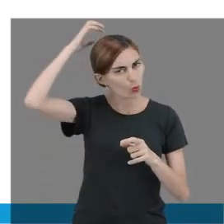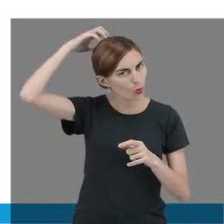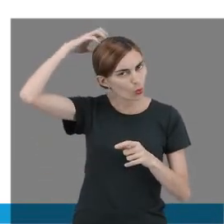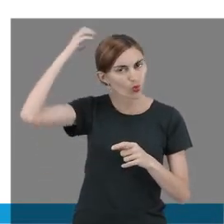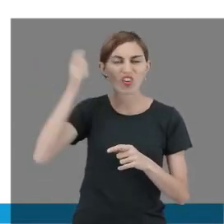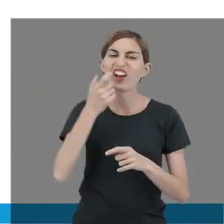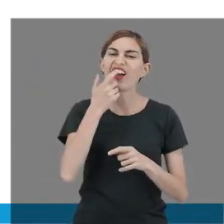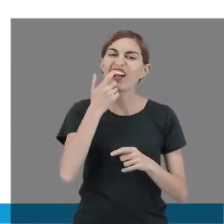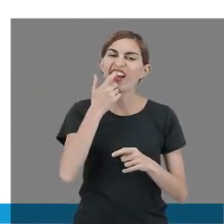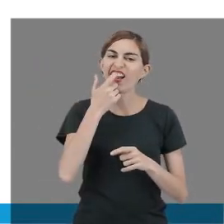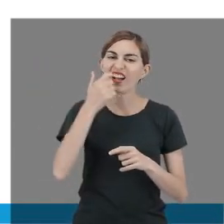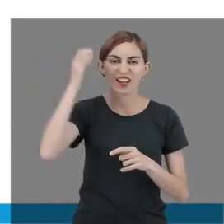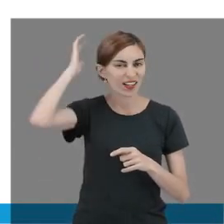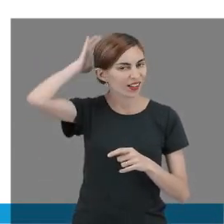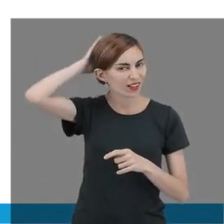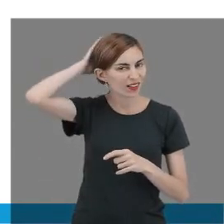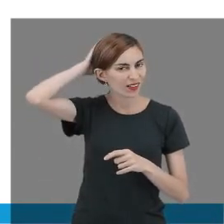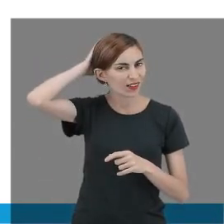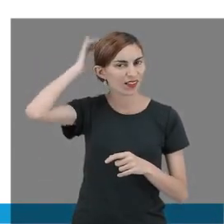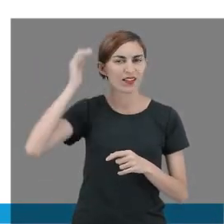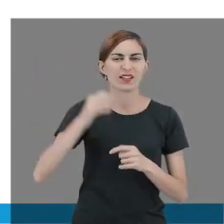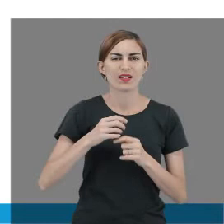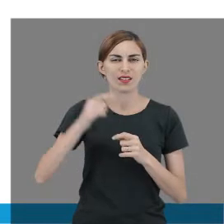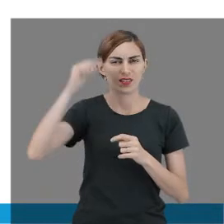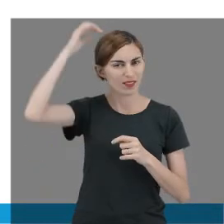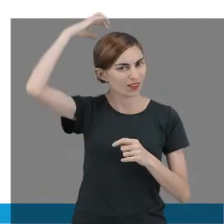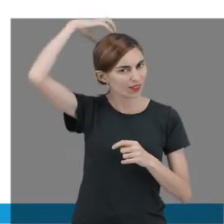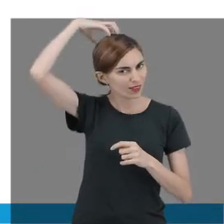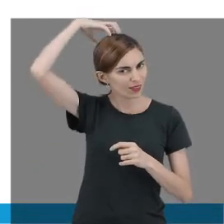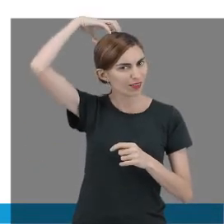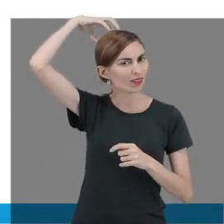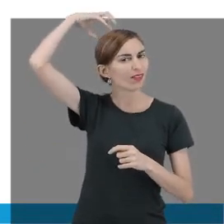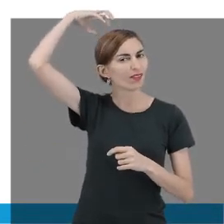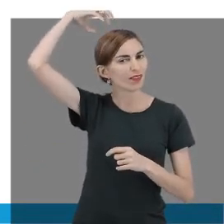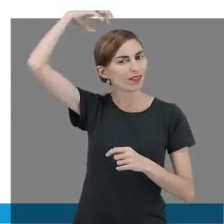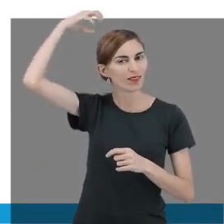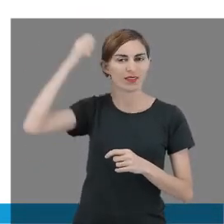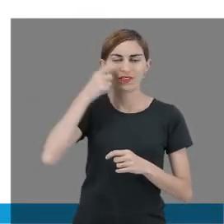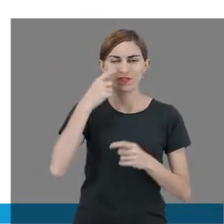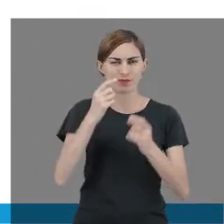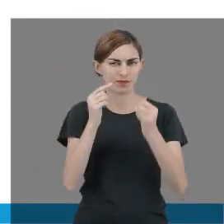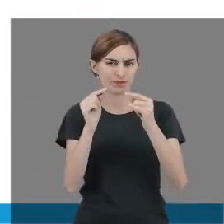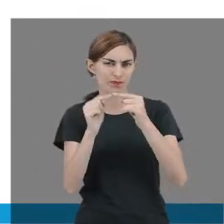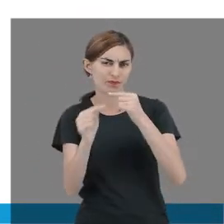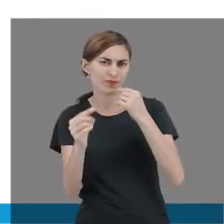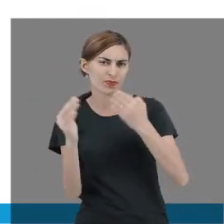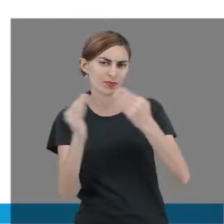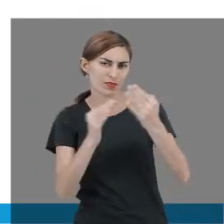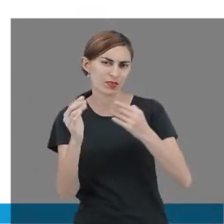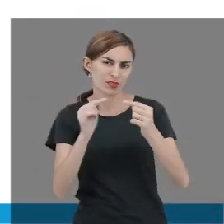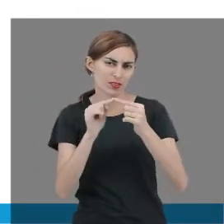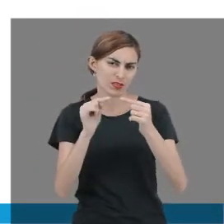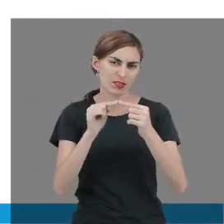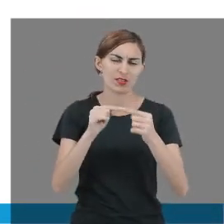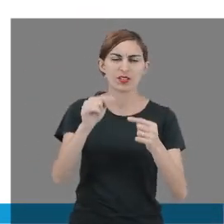chama protuberância occipital, então uma proeminência mais exacerbada, que isso está relacionado com diminuição da pressão